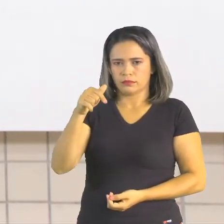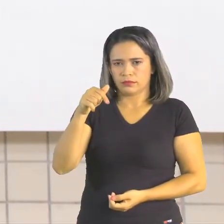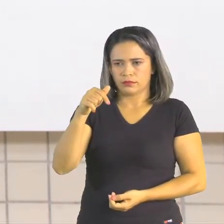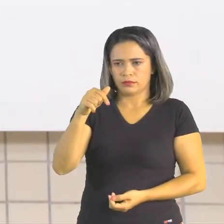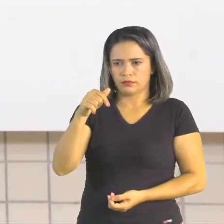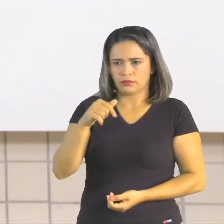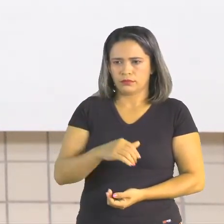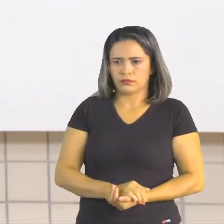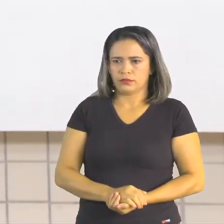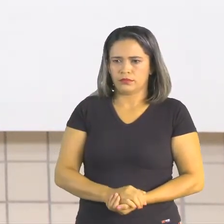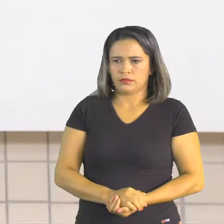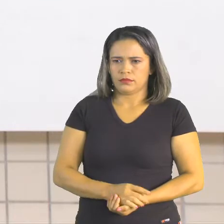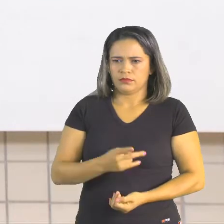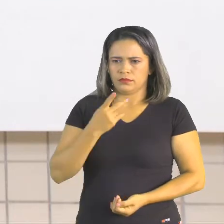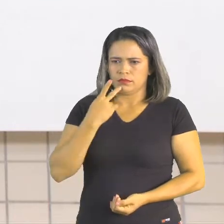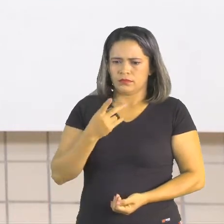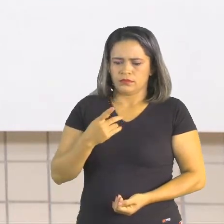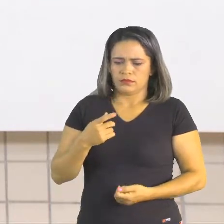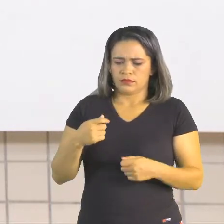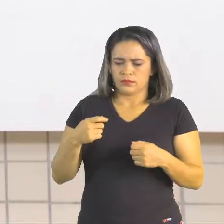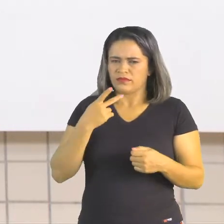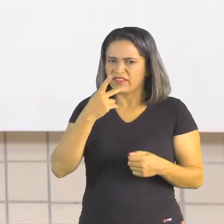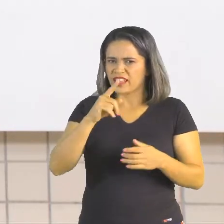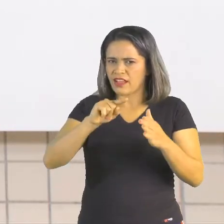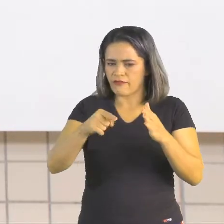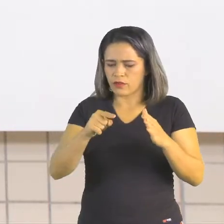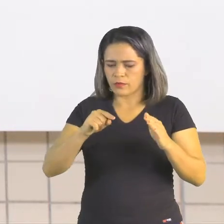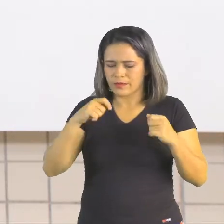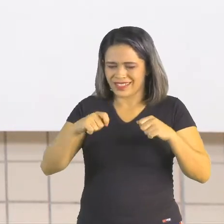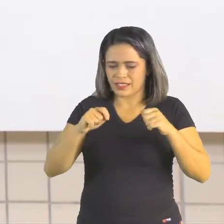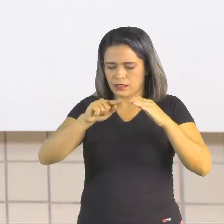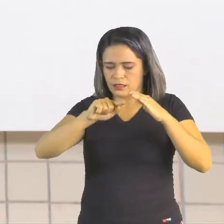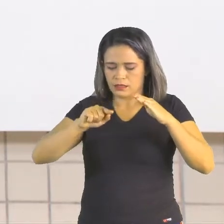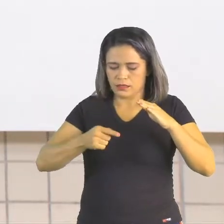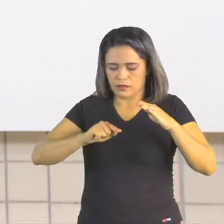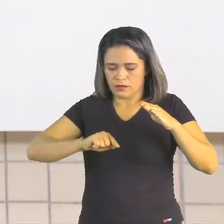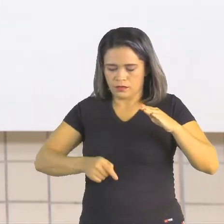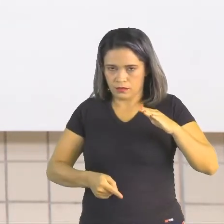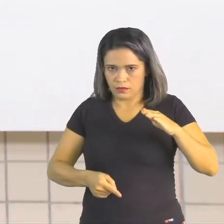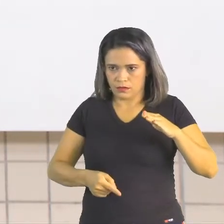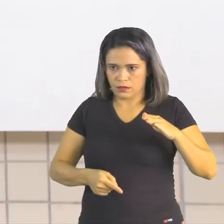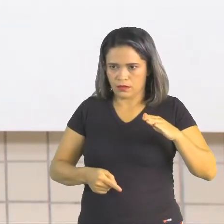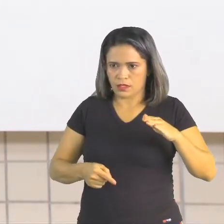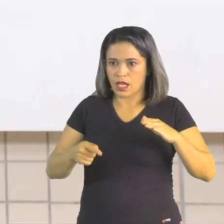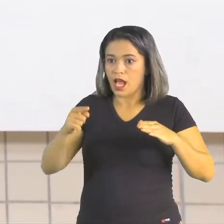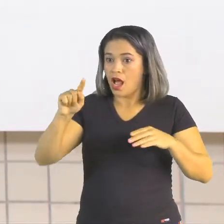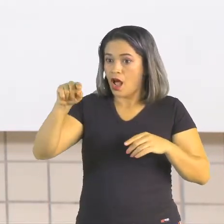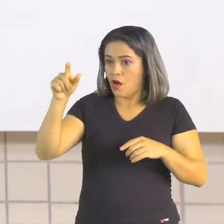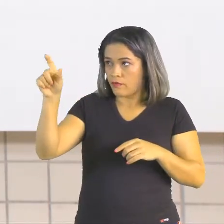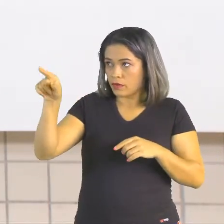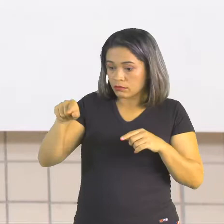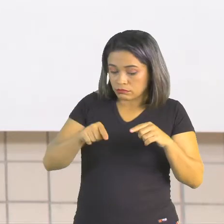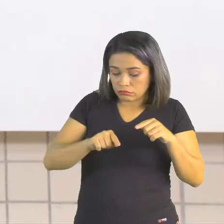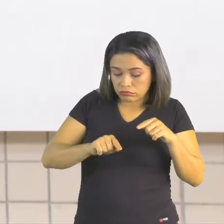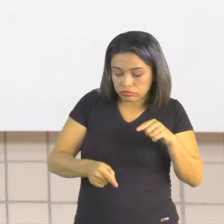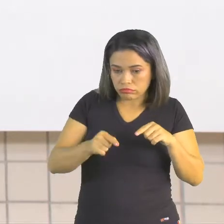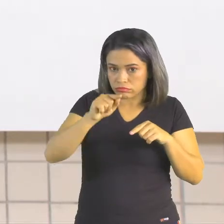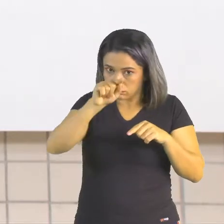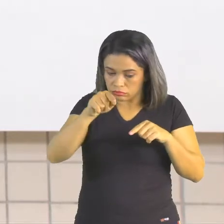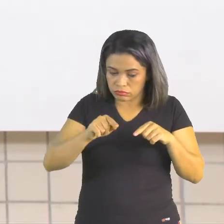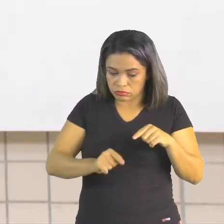14,7. Eu não falei que a vírgula tem que ficar embaixo da vírgula? Então, a outra vírgula vai ter que vir aqui. Então,